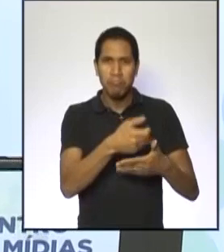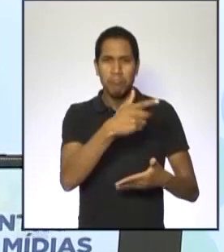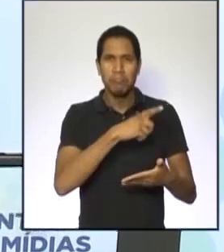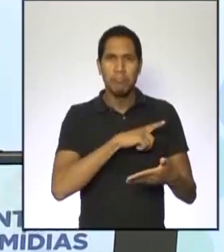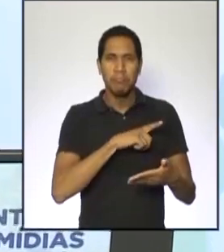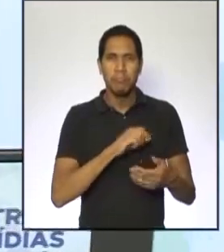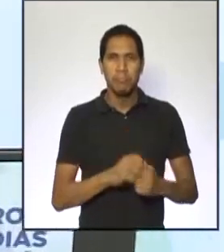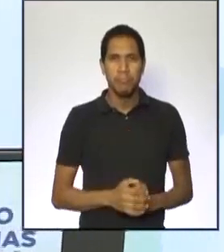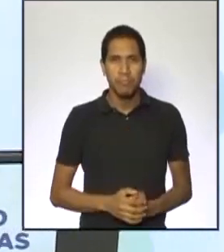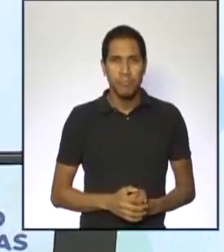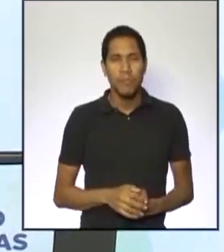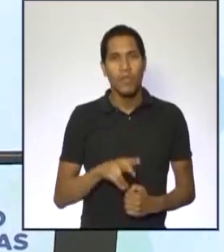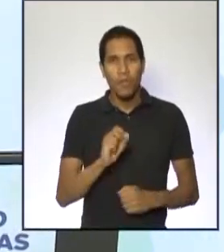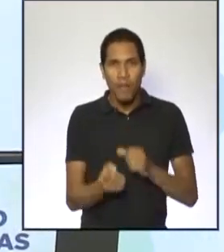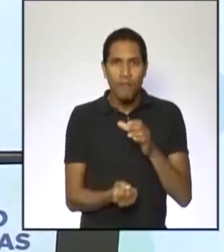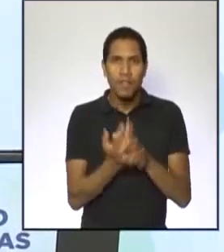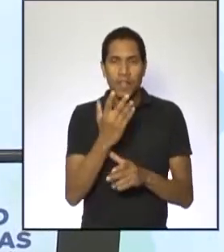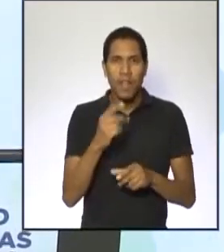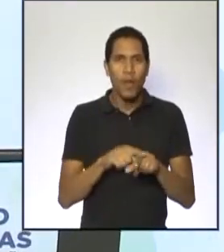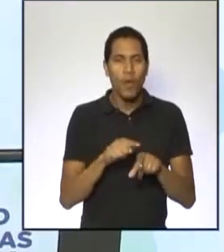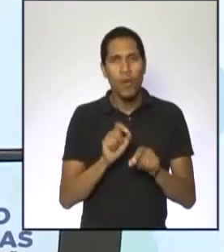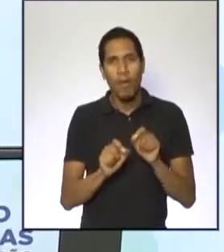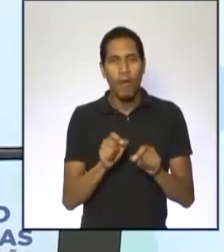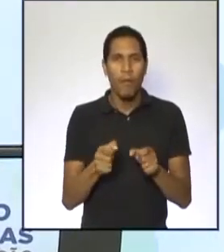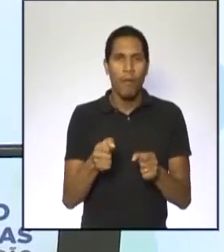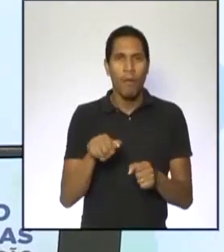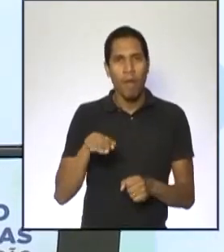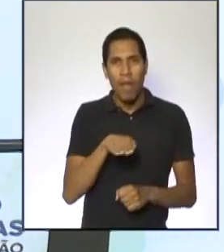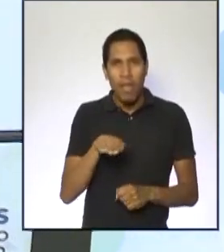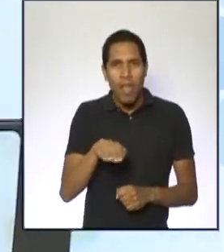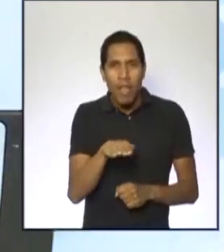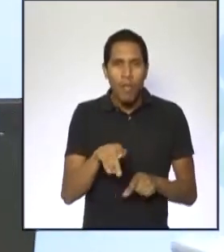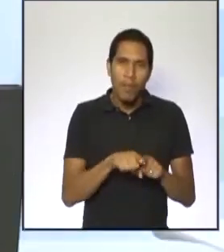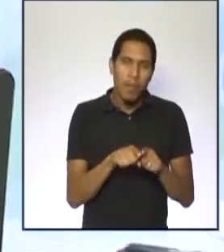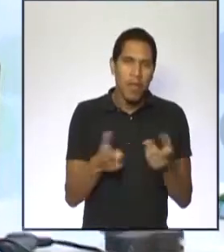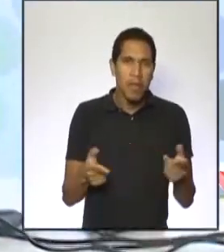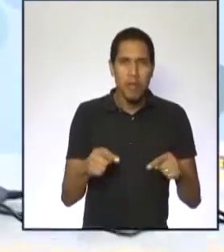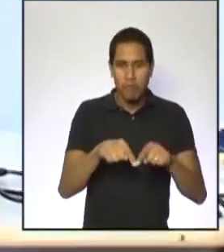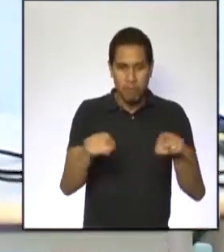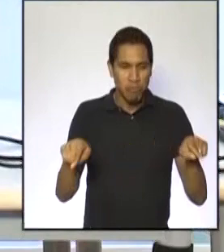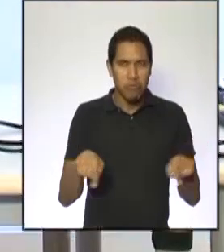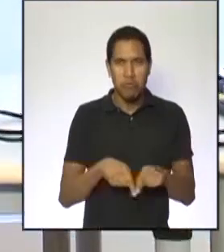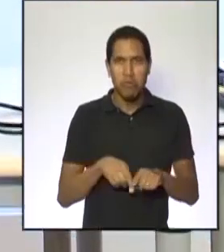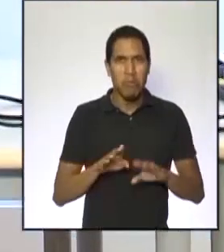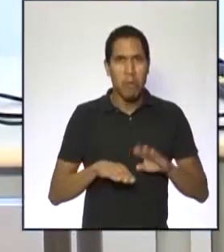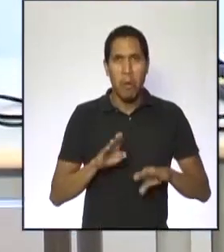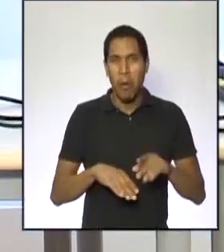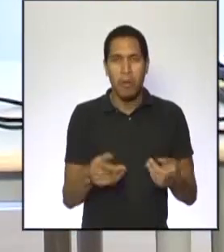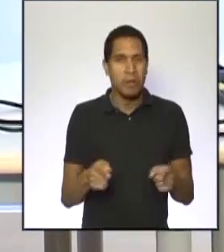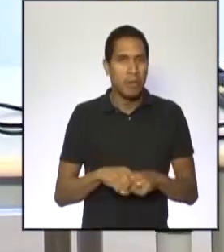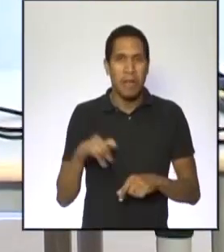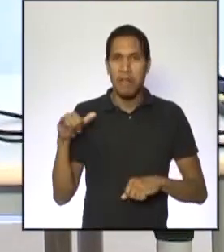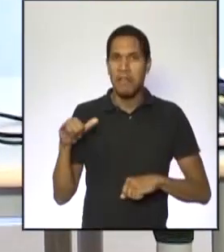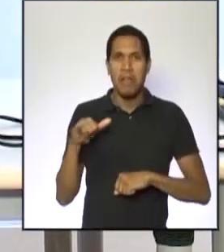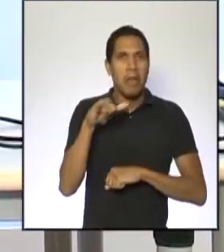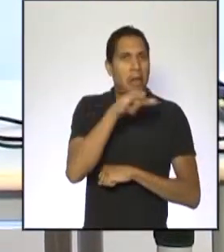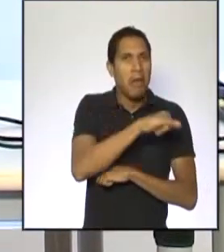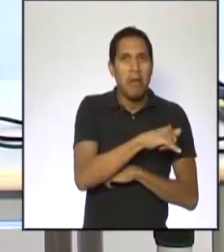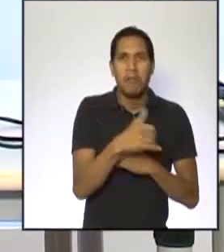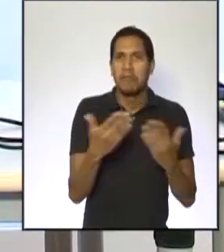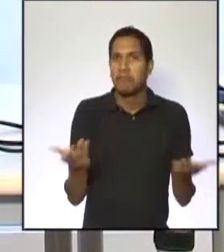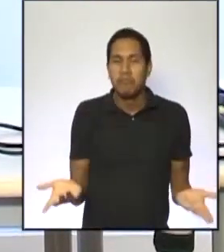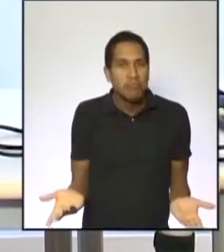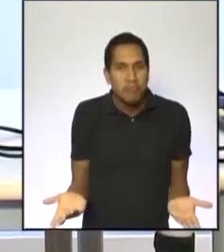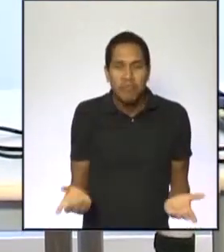Nós vamos produzir um carrinho, um tambor. Não faço ideia. Avião a vento. A